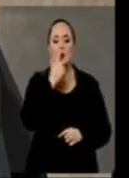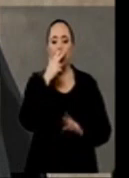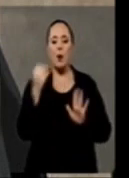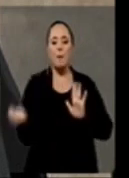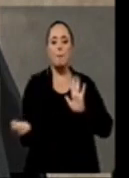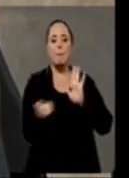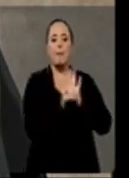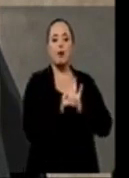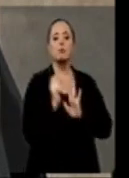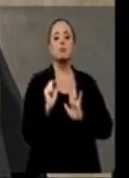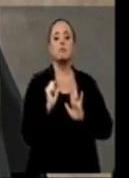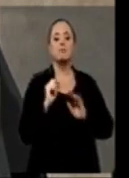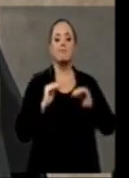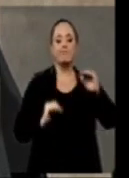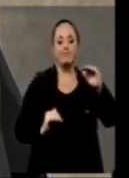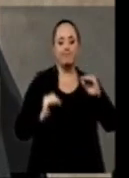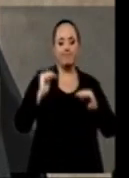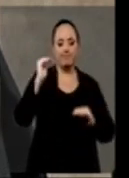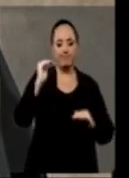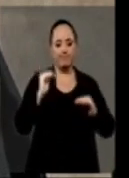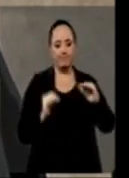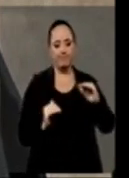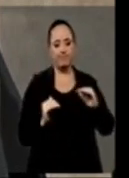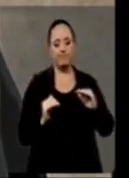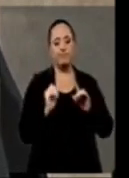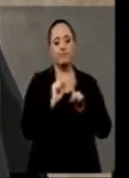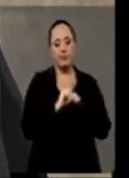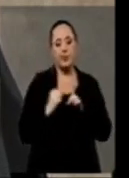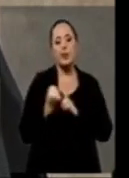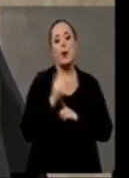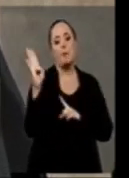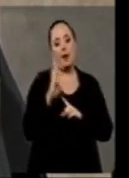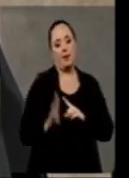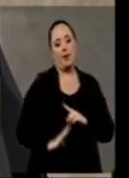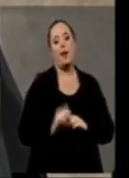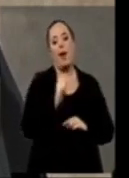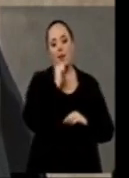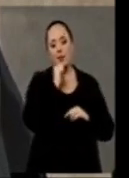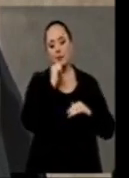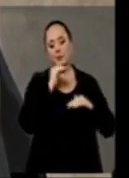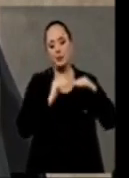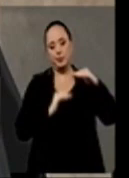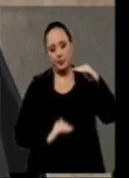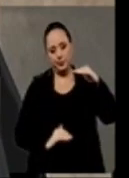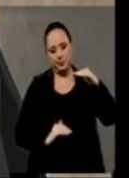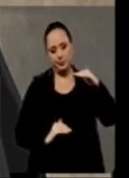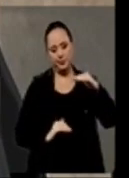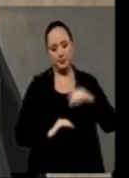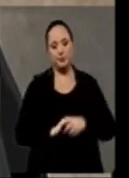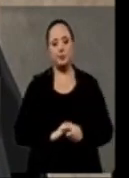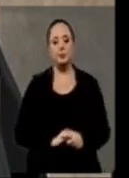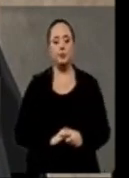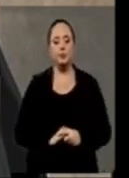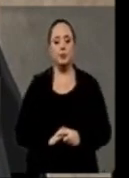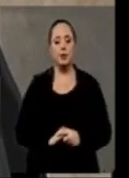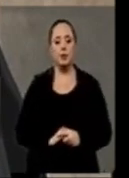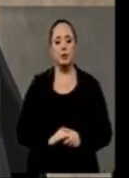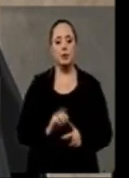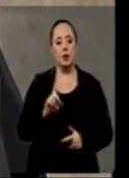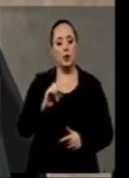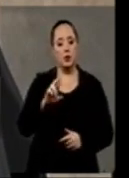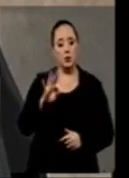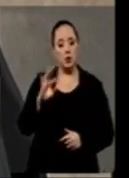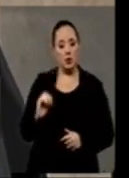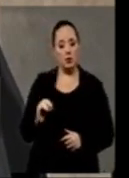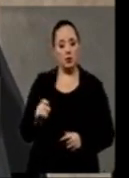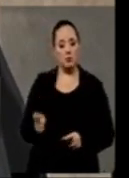desigual como a sociedade brasileira num estado de direito é a justiça que nos salva